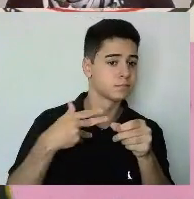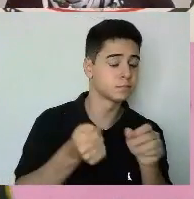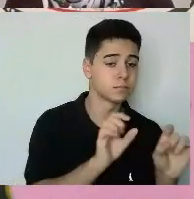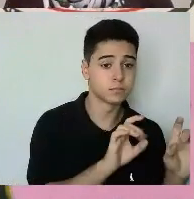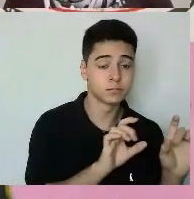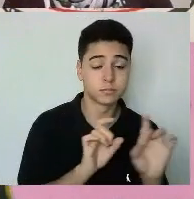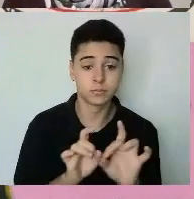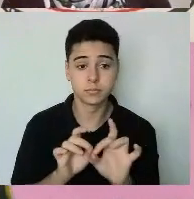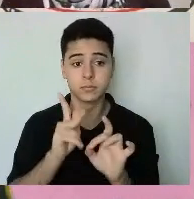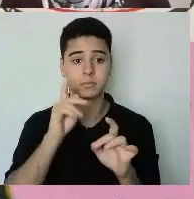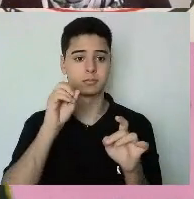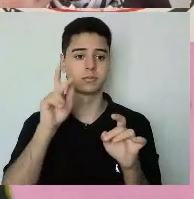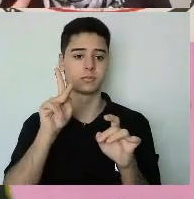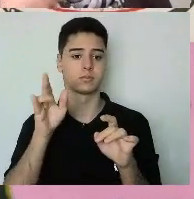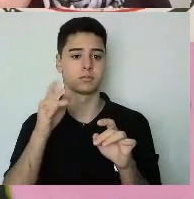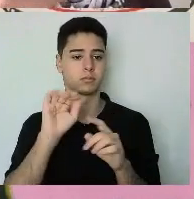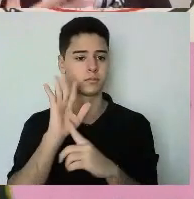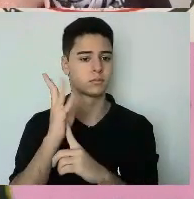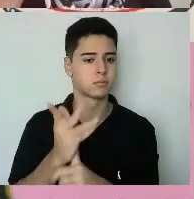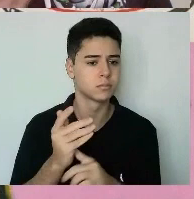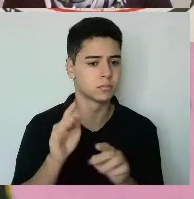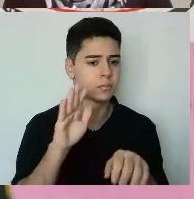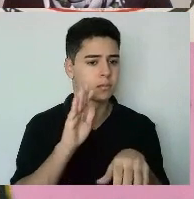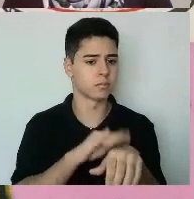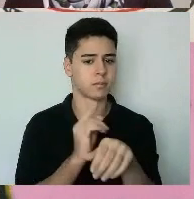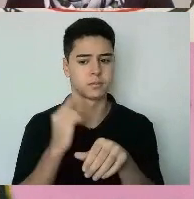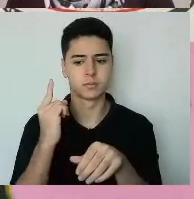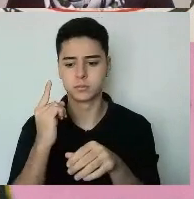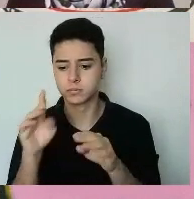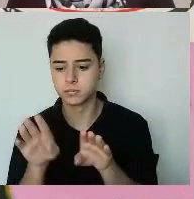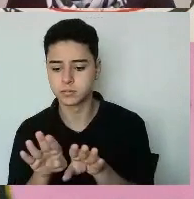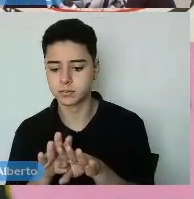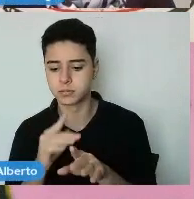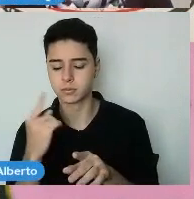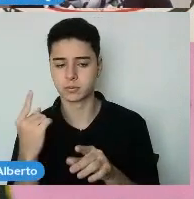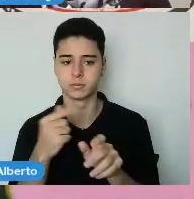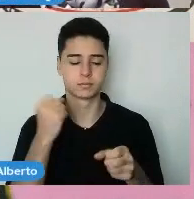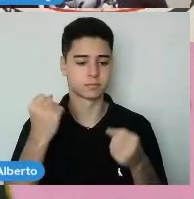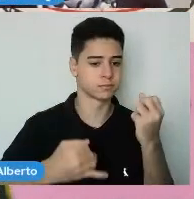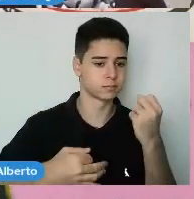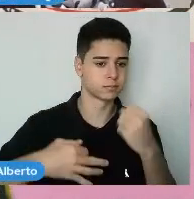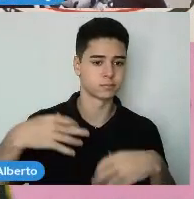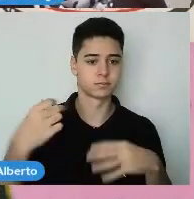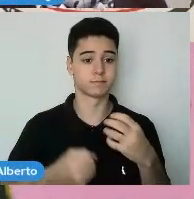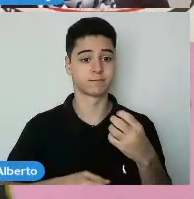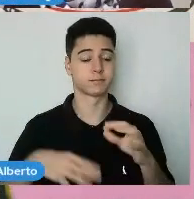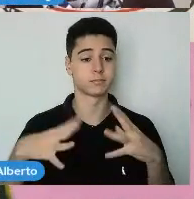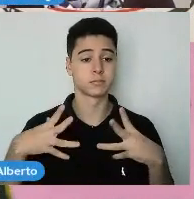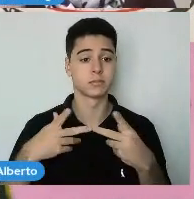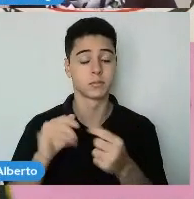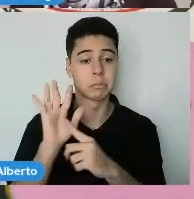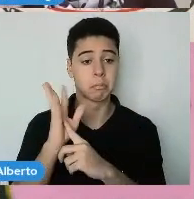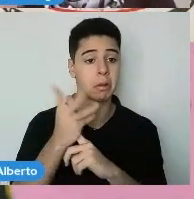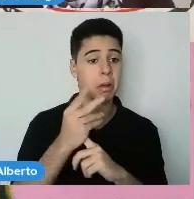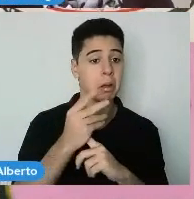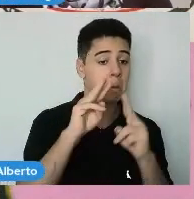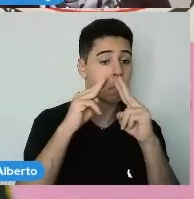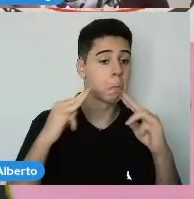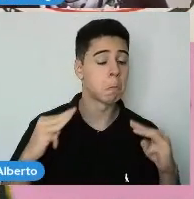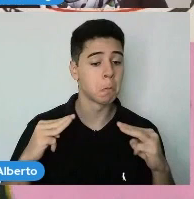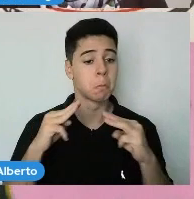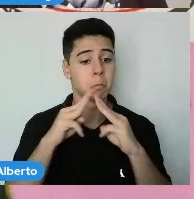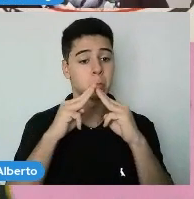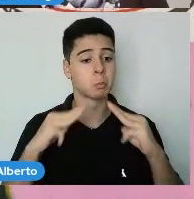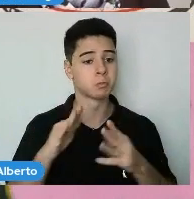pop art está dizendo isso também. É mais um movimento que está nos dizendo isso. Gente, a arte não está no museu, gente, a arte não está